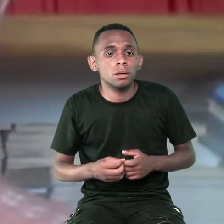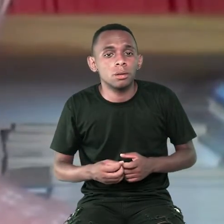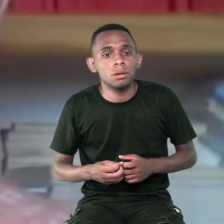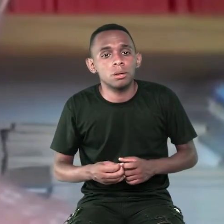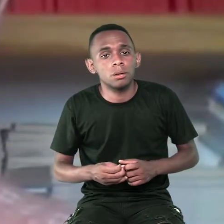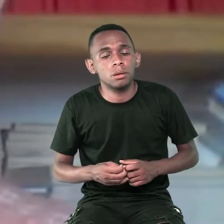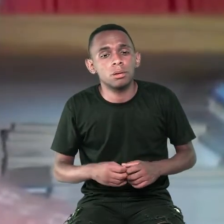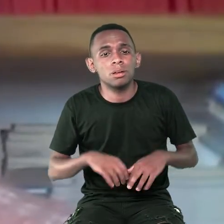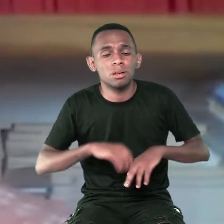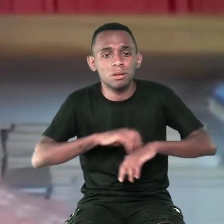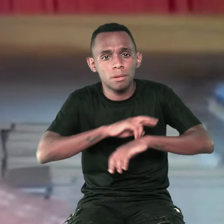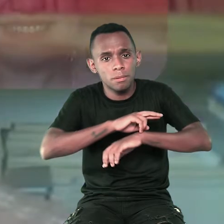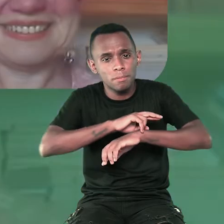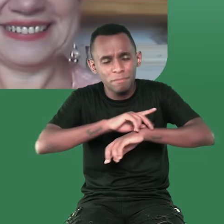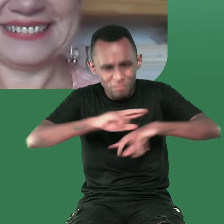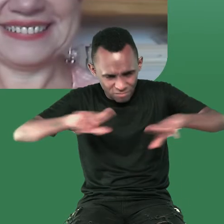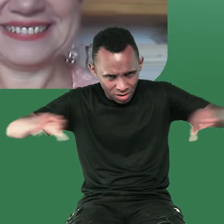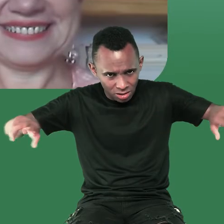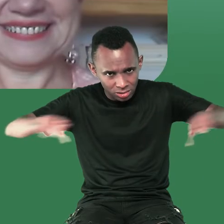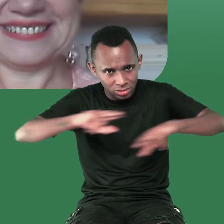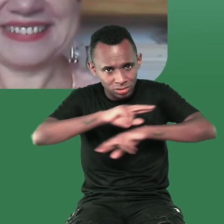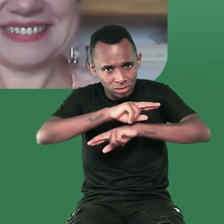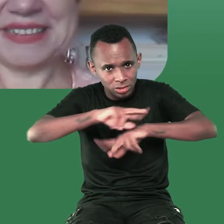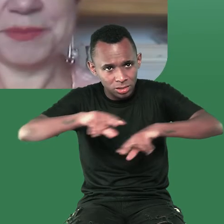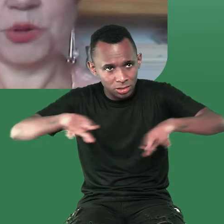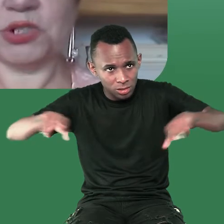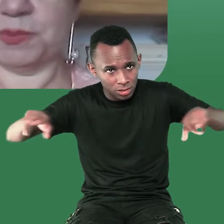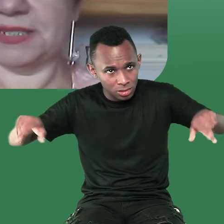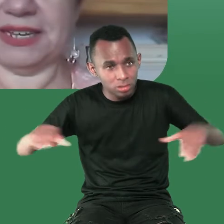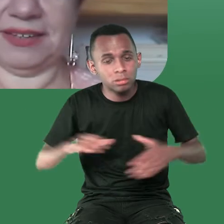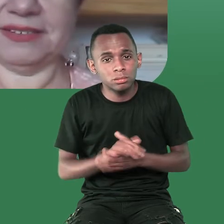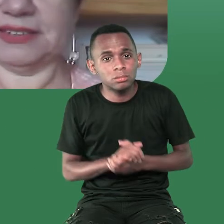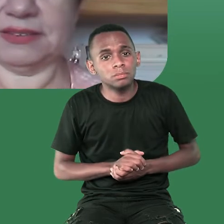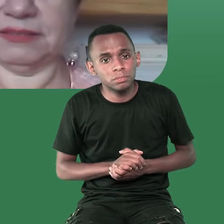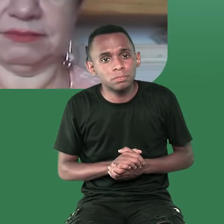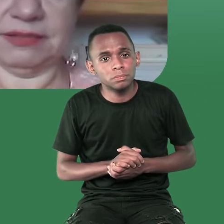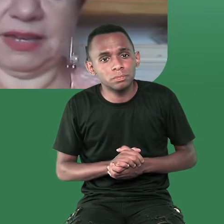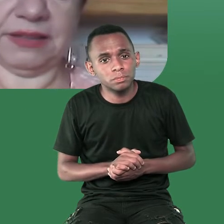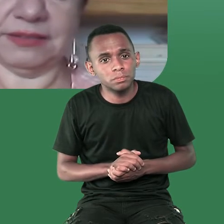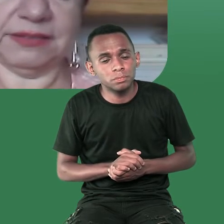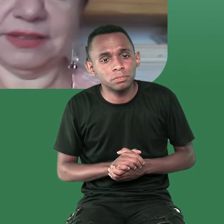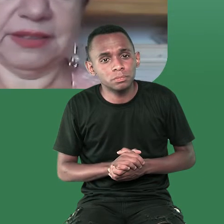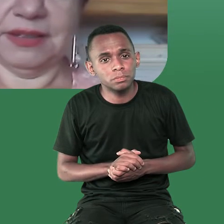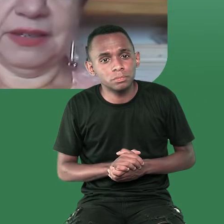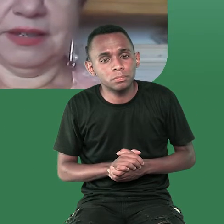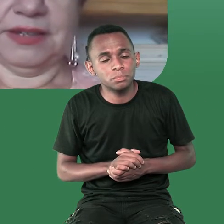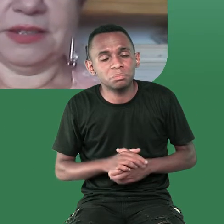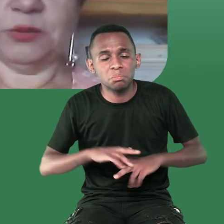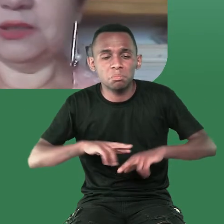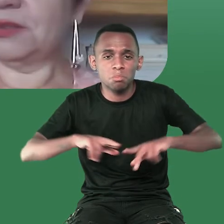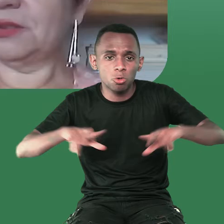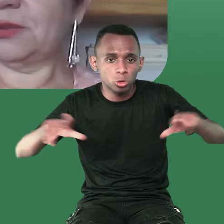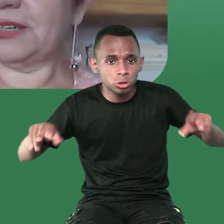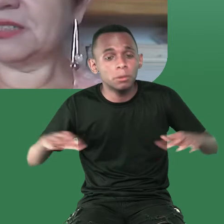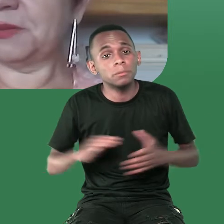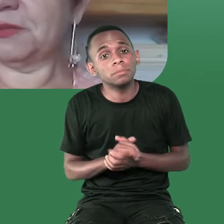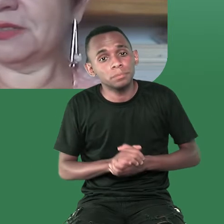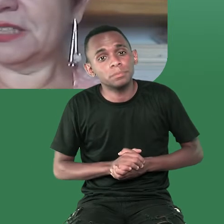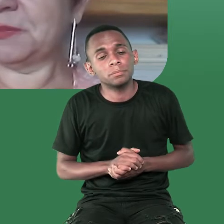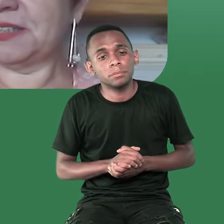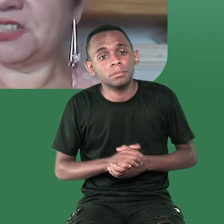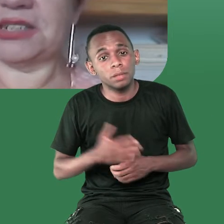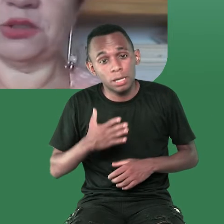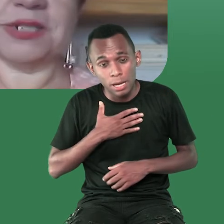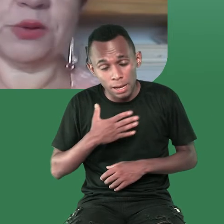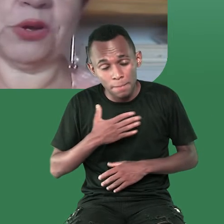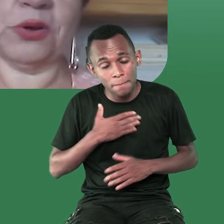para que Múltiplas. seja... Hã? Múltiplas. Múltiplas, é. Então, tanto é que